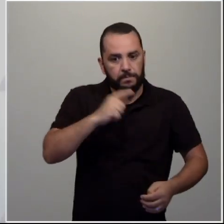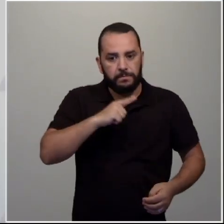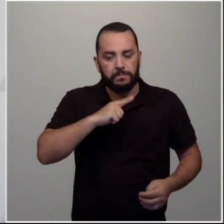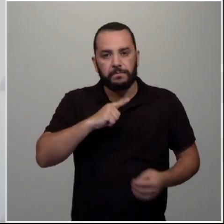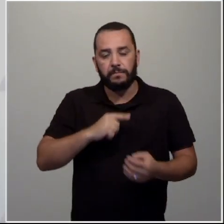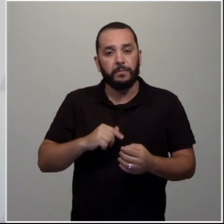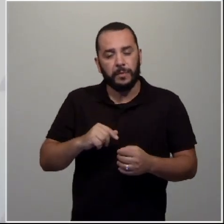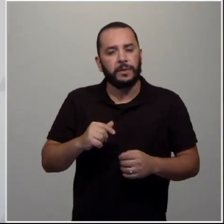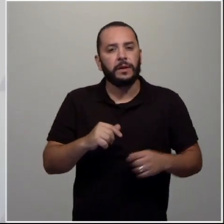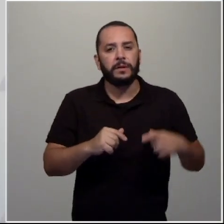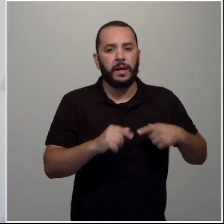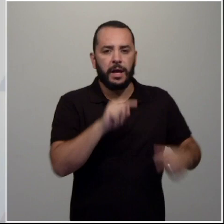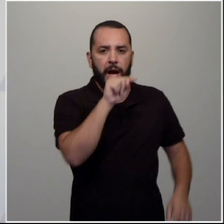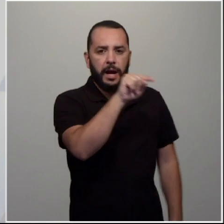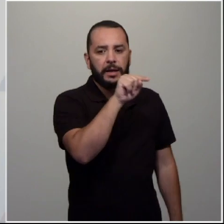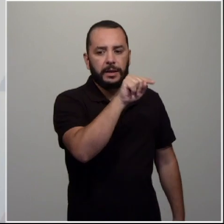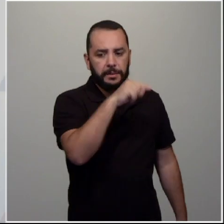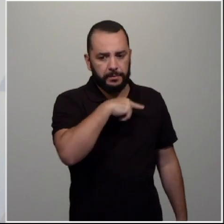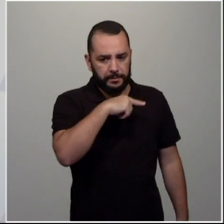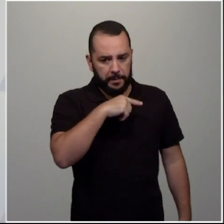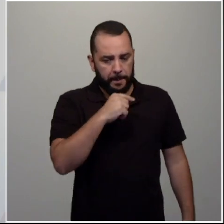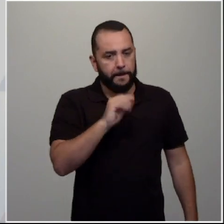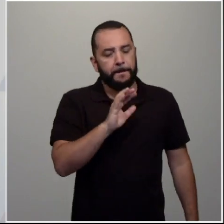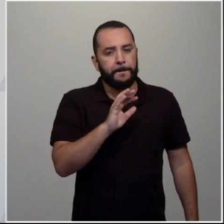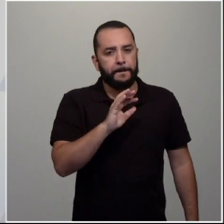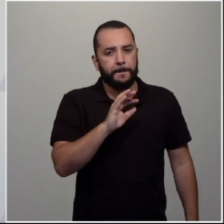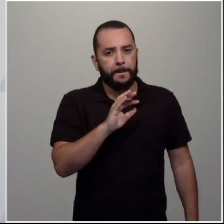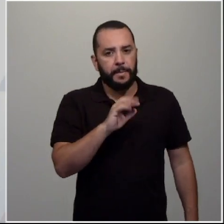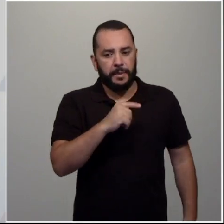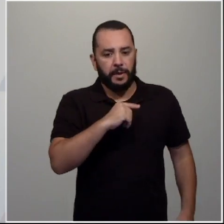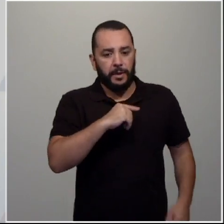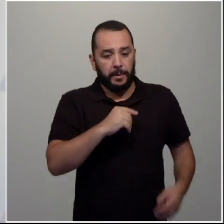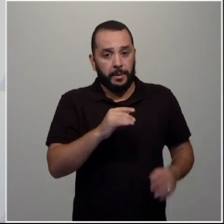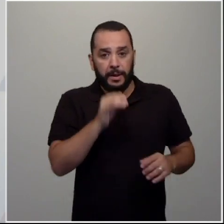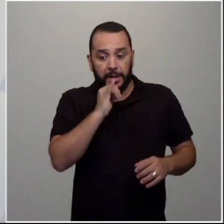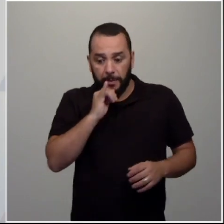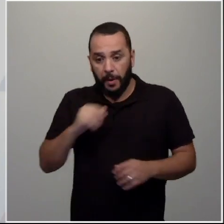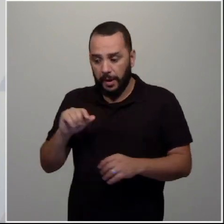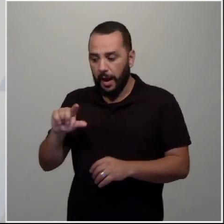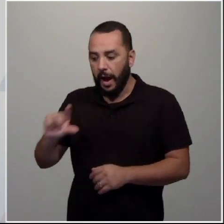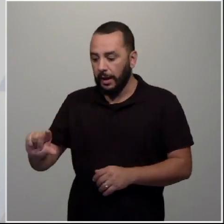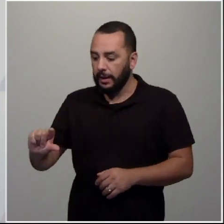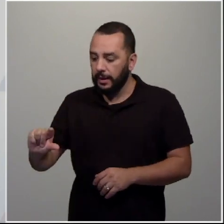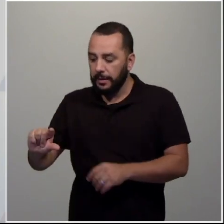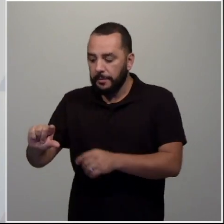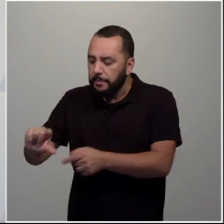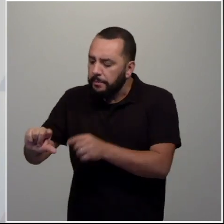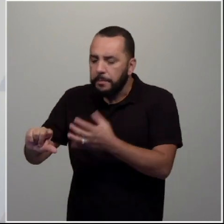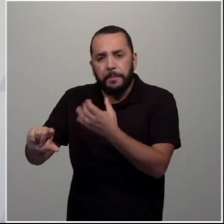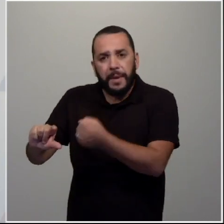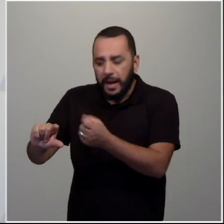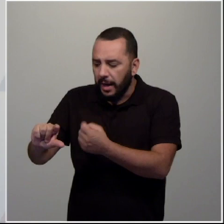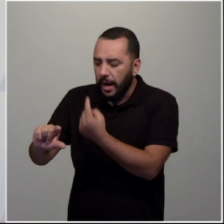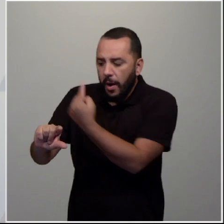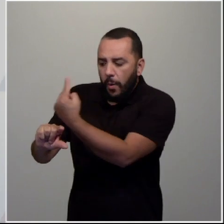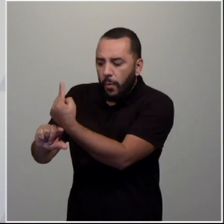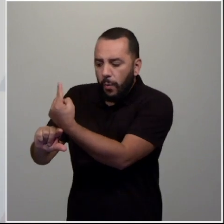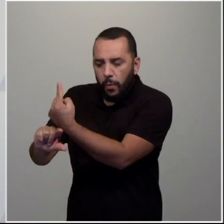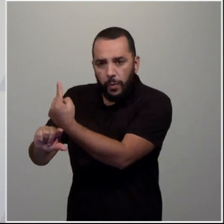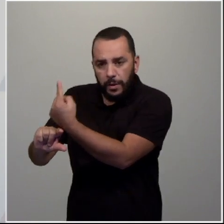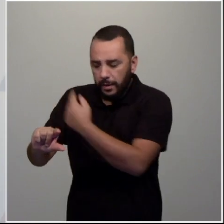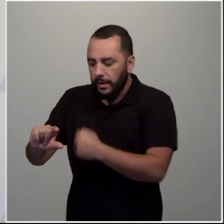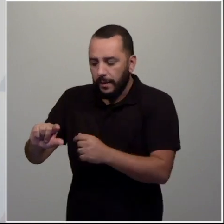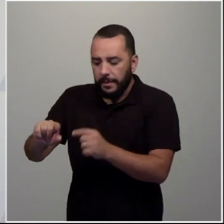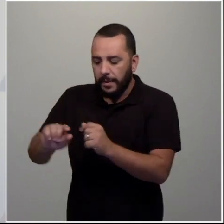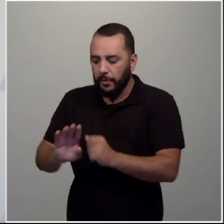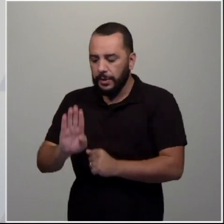na imagem uma barrinha é pequena branca que representa o número um e nós depois